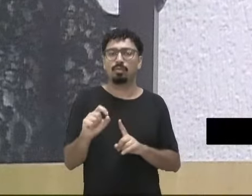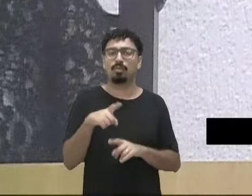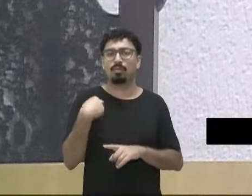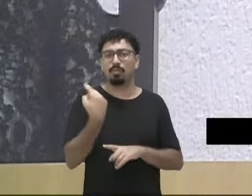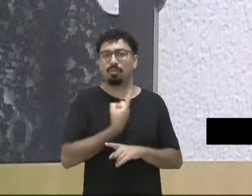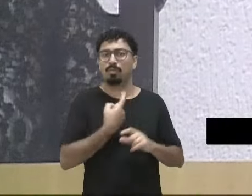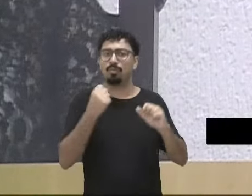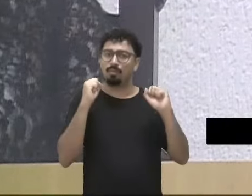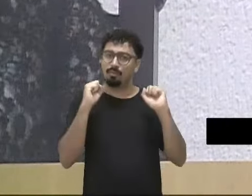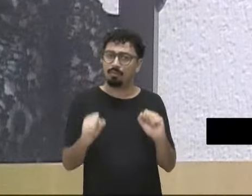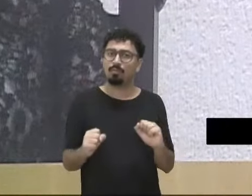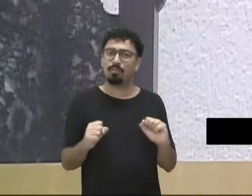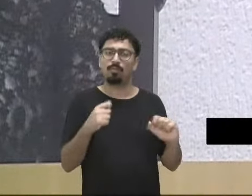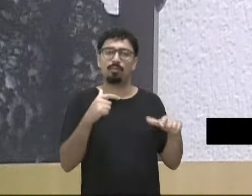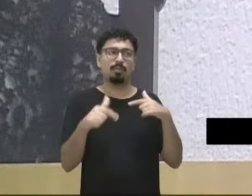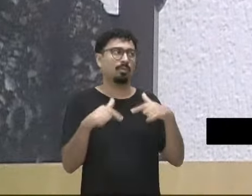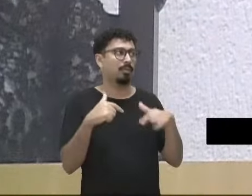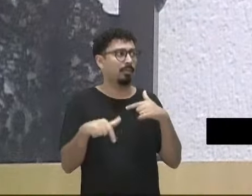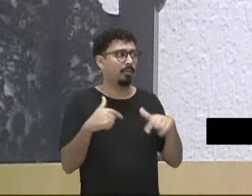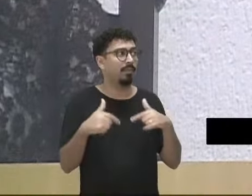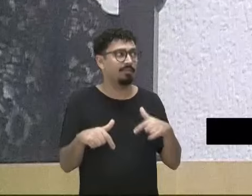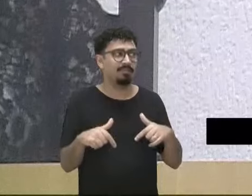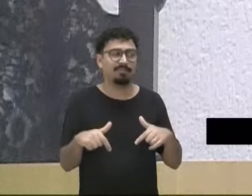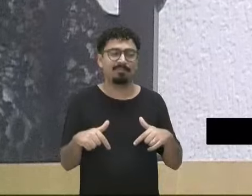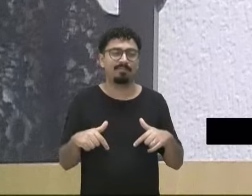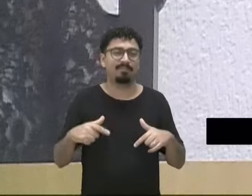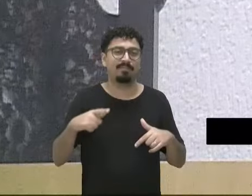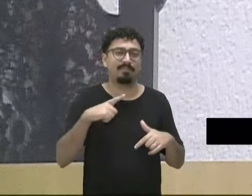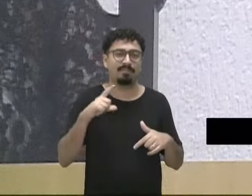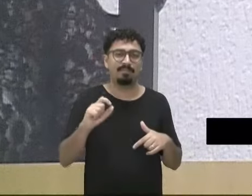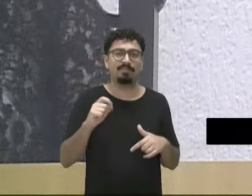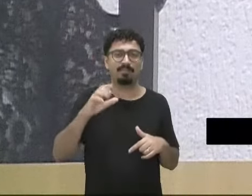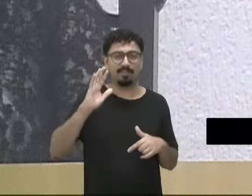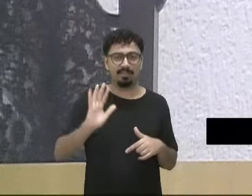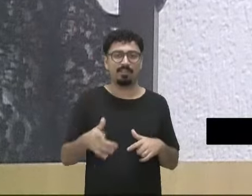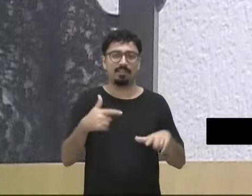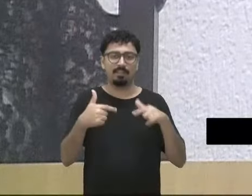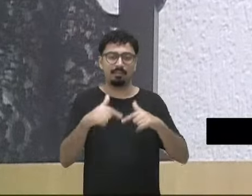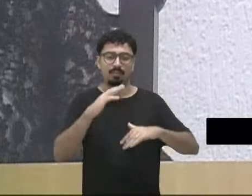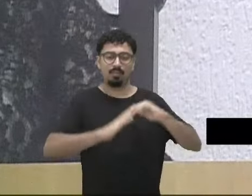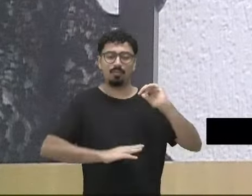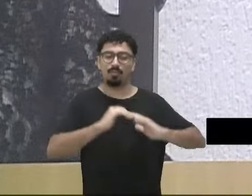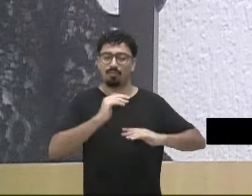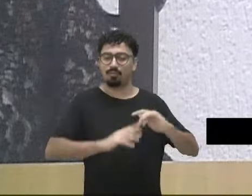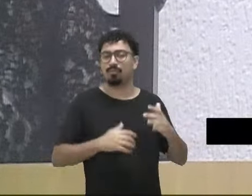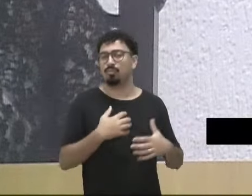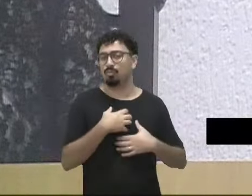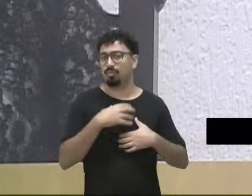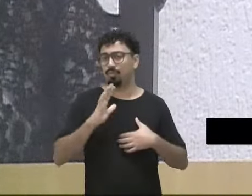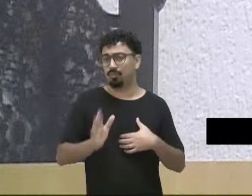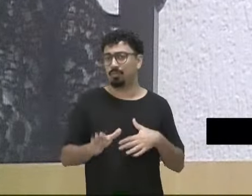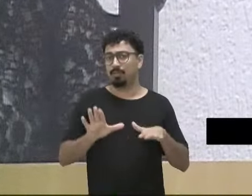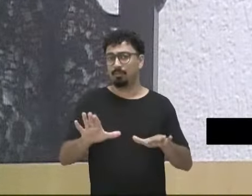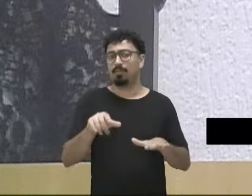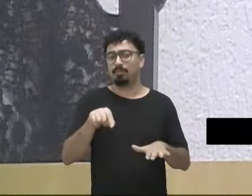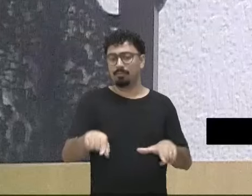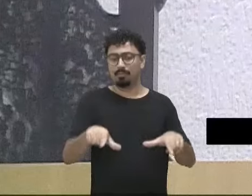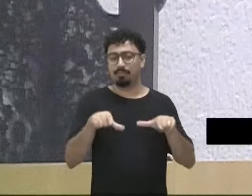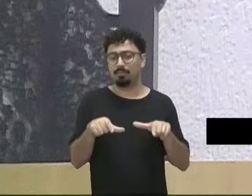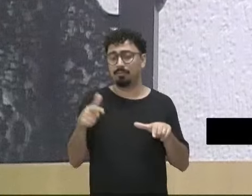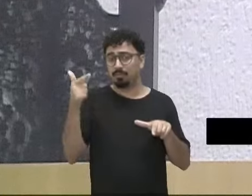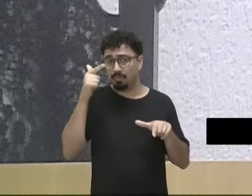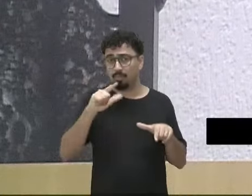podemos trabalhar de forma... Lá já se trabalha de forma profissional, mas esse certificado vem a tornar